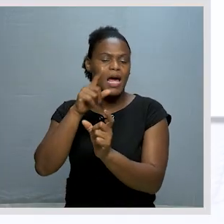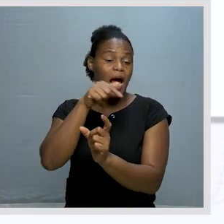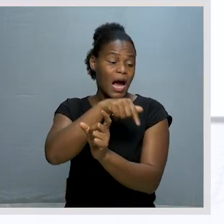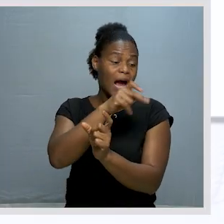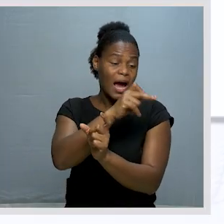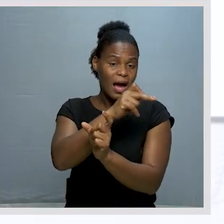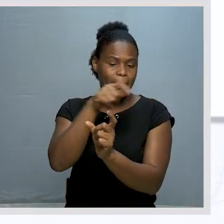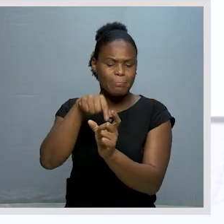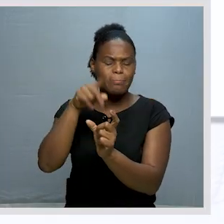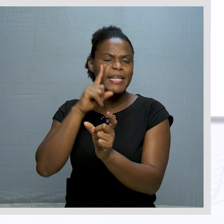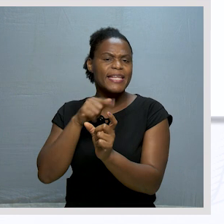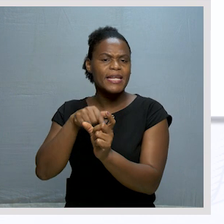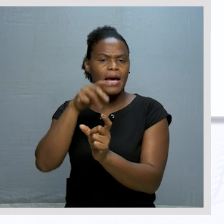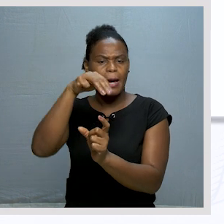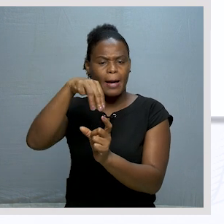As